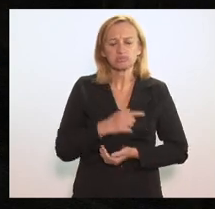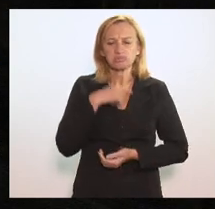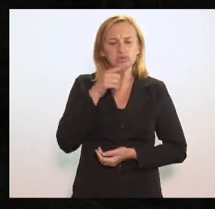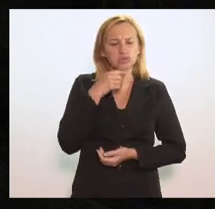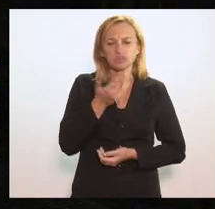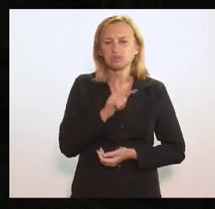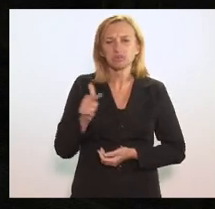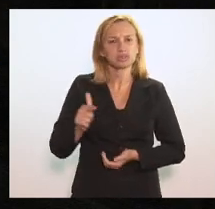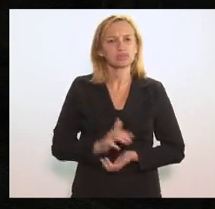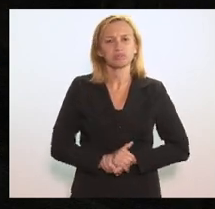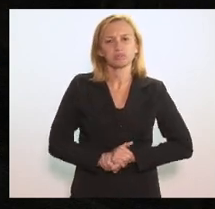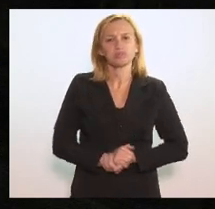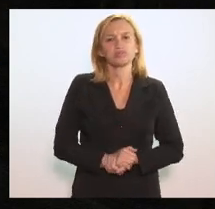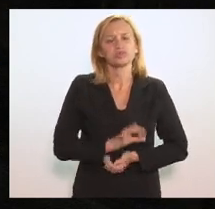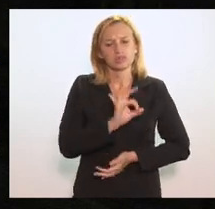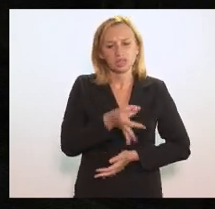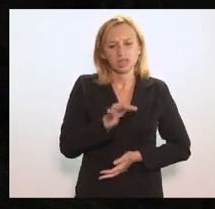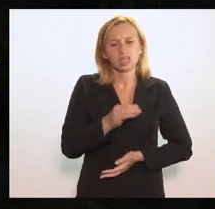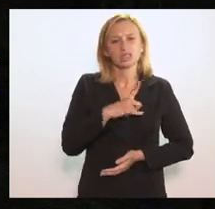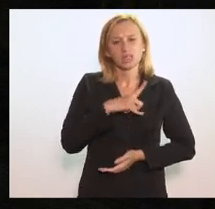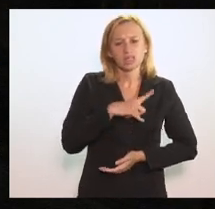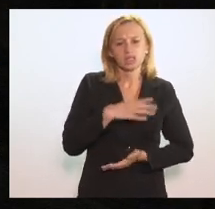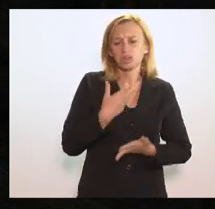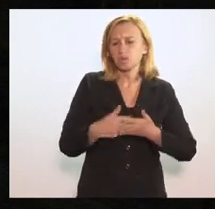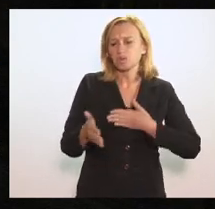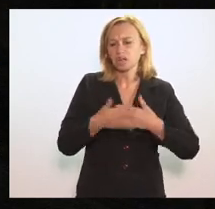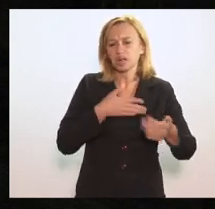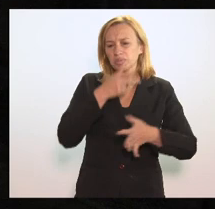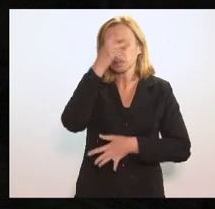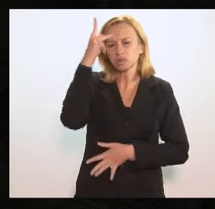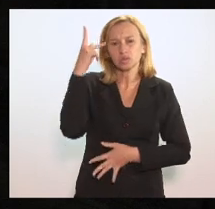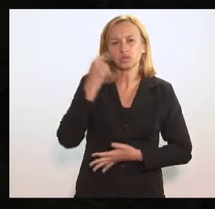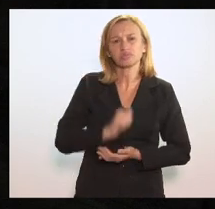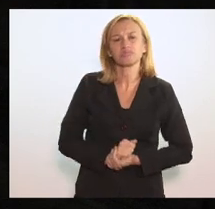dúvidas, tenho certeza que qualquer pessoa